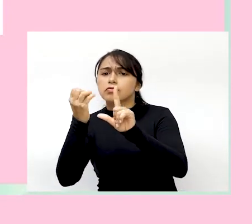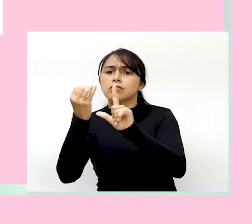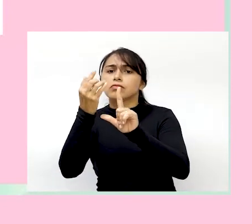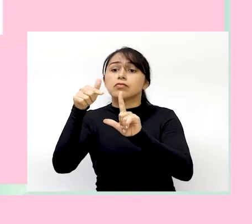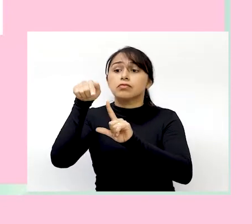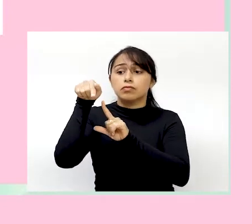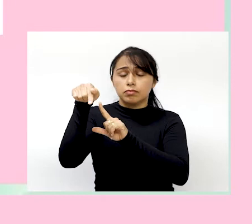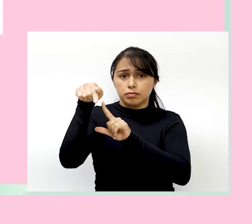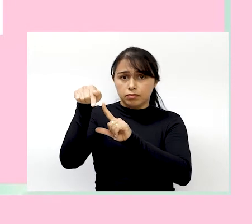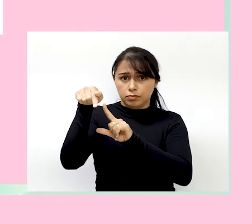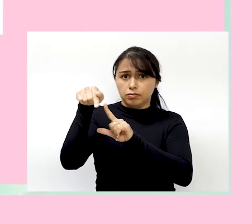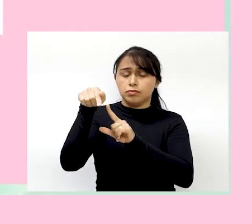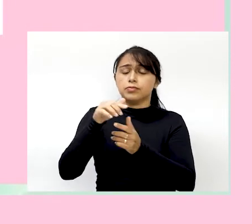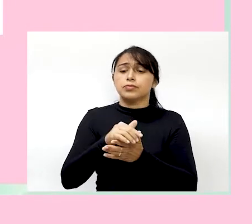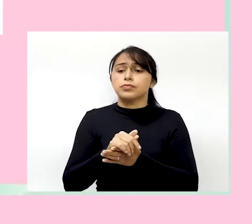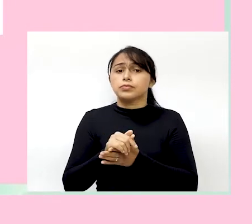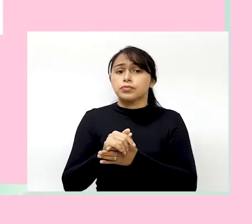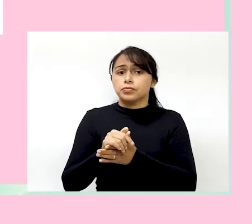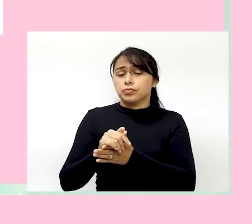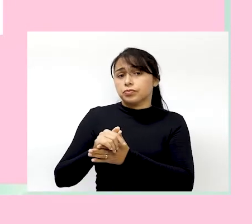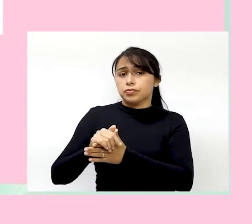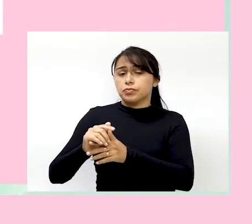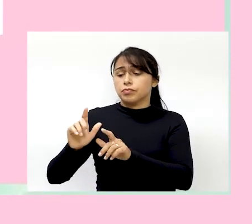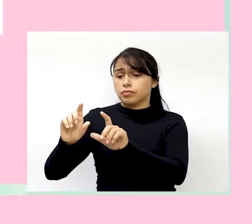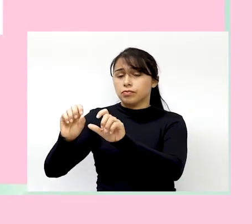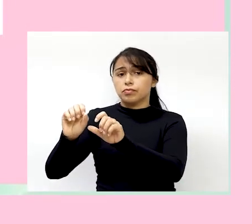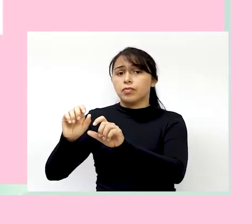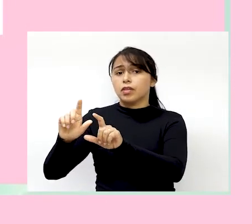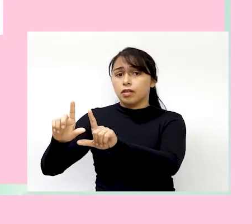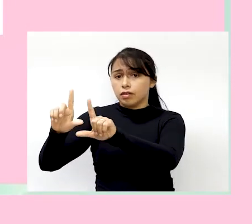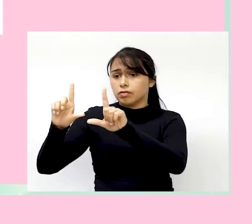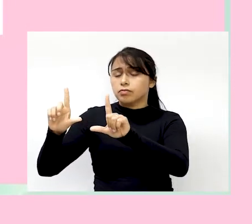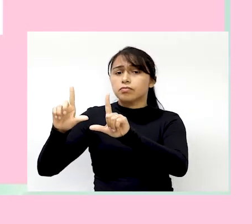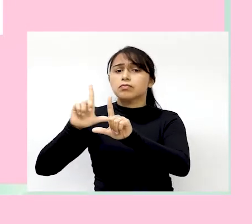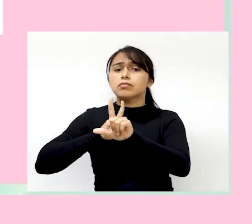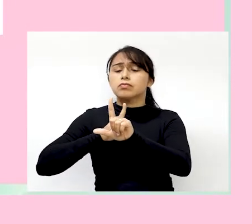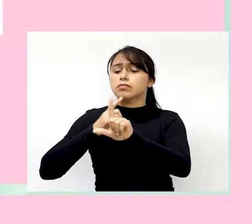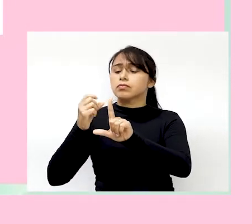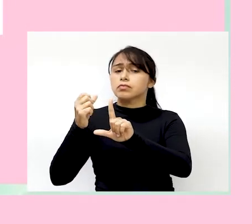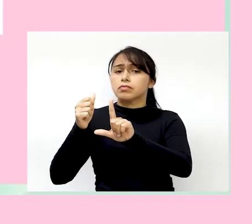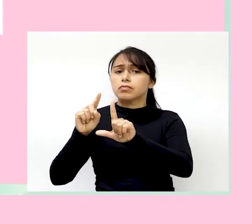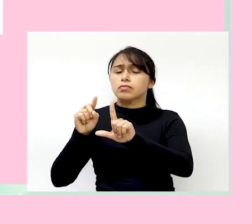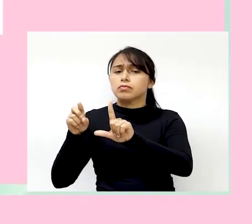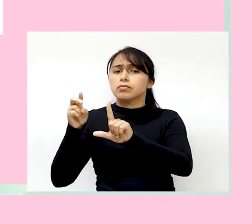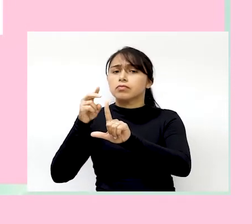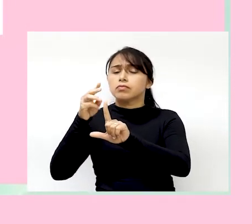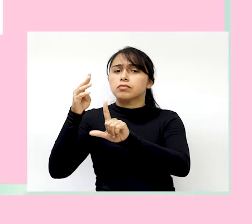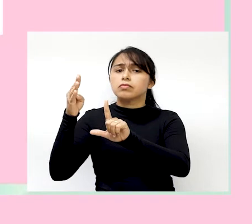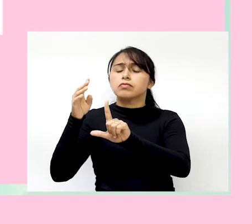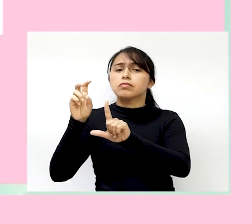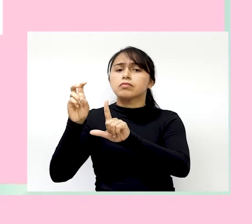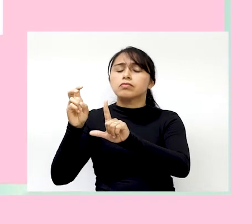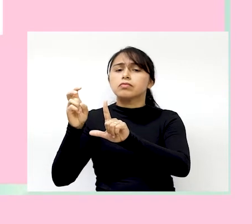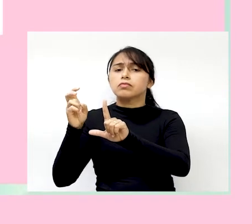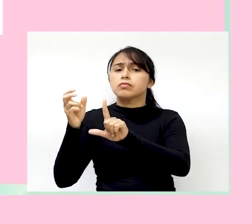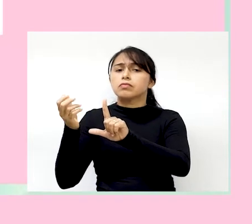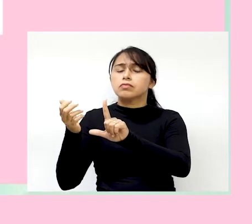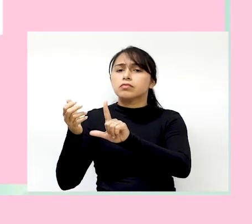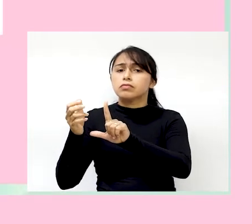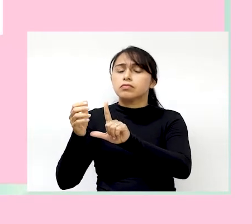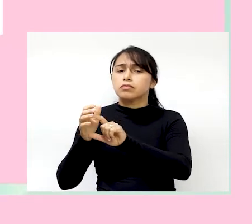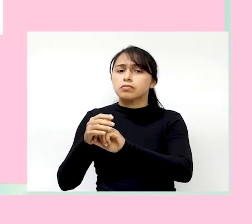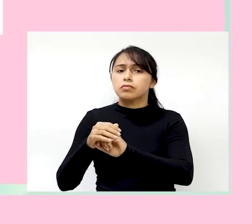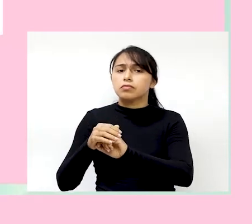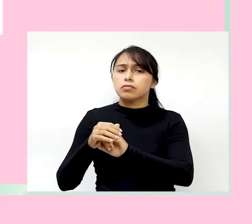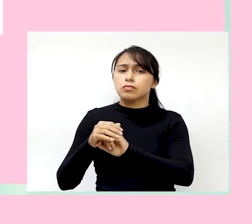7. Aqui eu tenho 1, 2, 3, 4, 5, 6, 7, 8, 9, 10. Aqui eu tenho 1, 2, 3, 4,